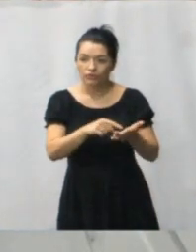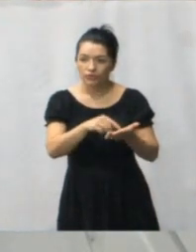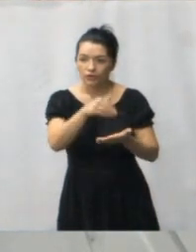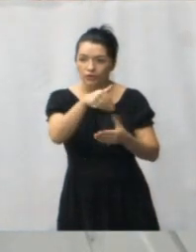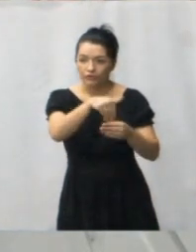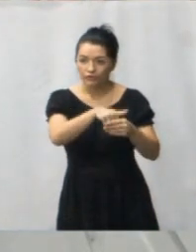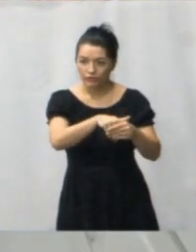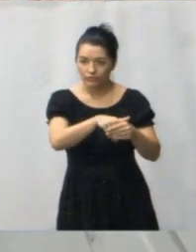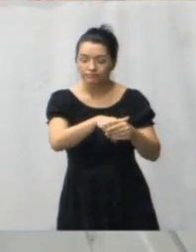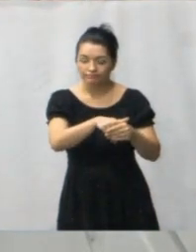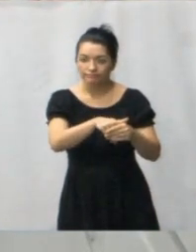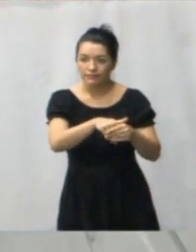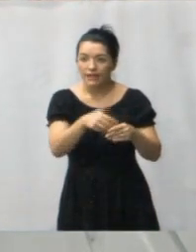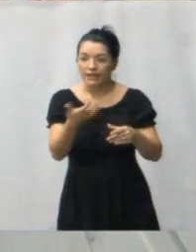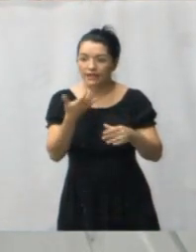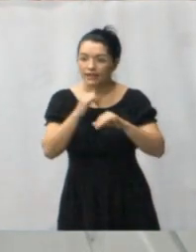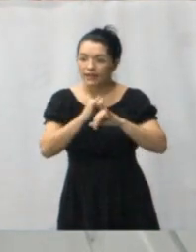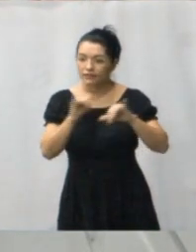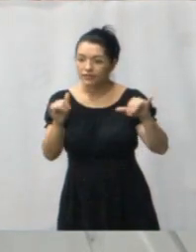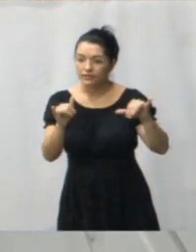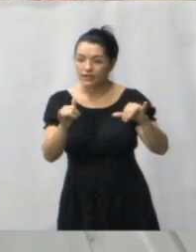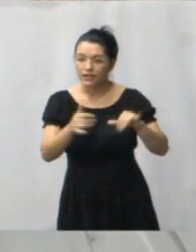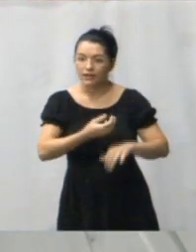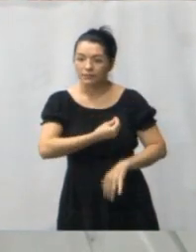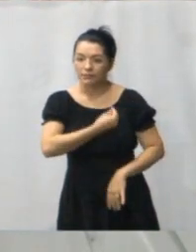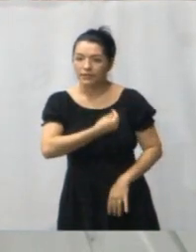anunciar a presença da Rita Rocha, Laura,